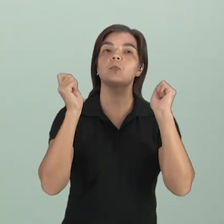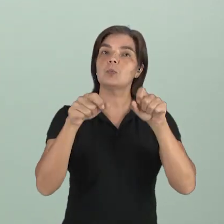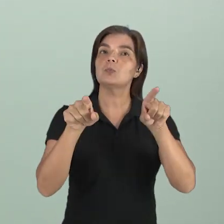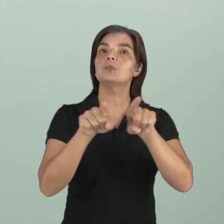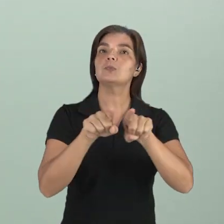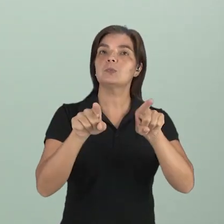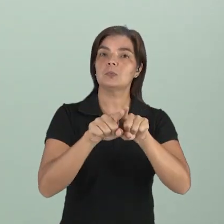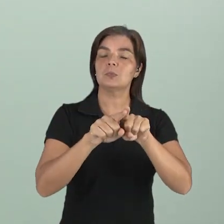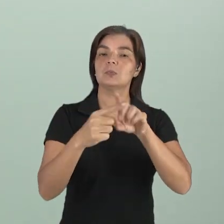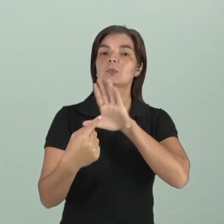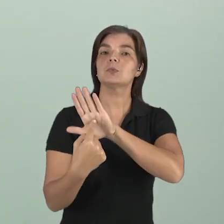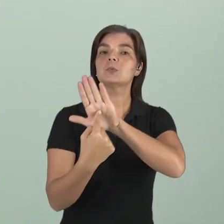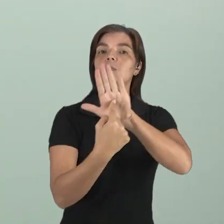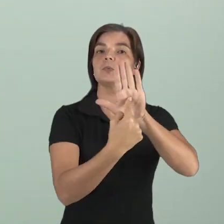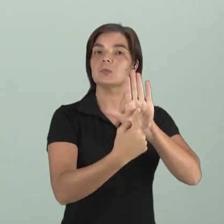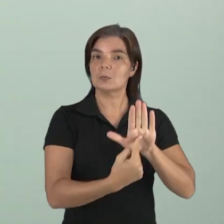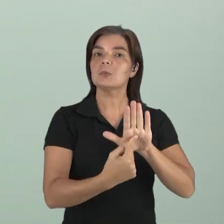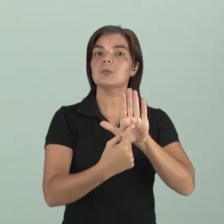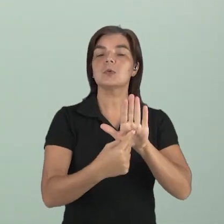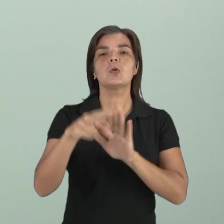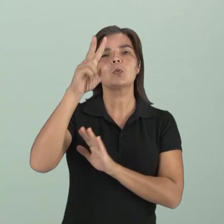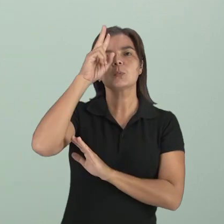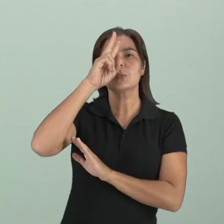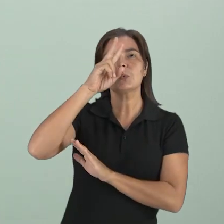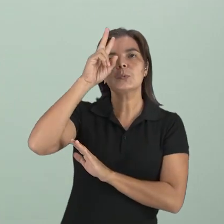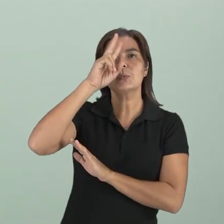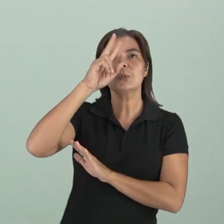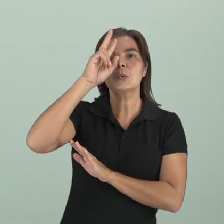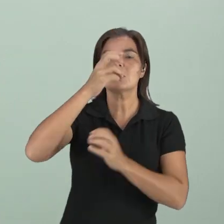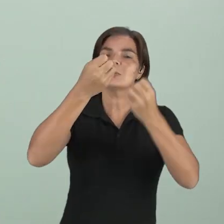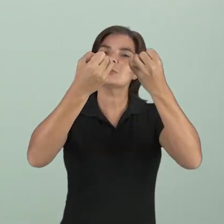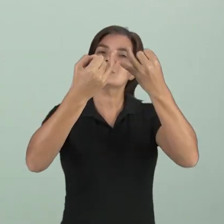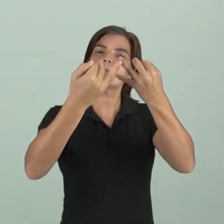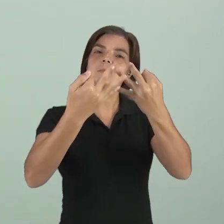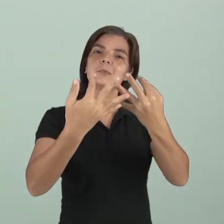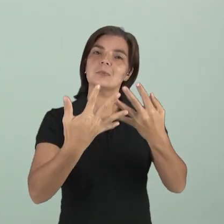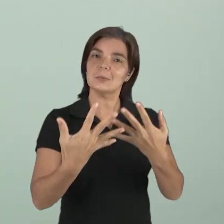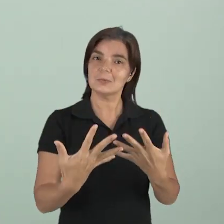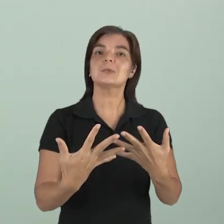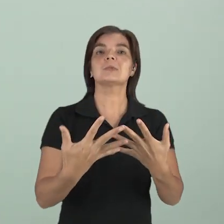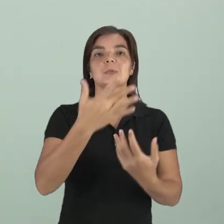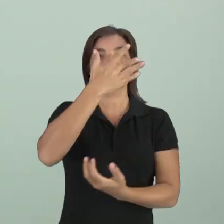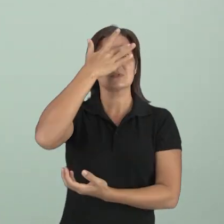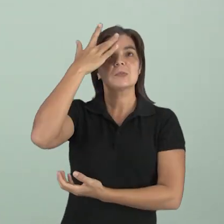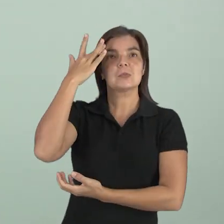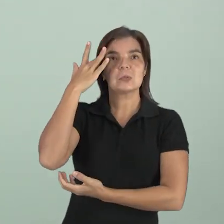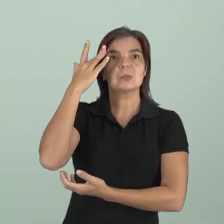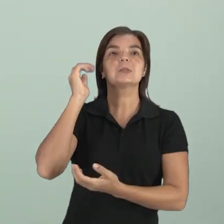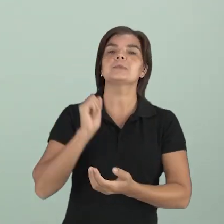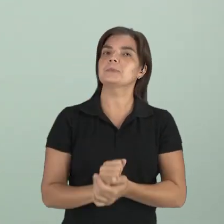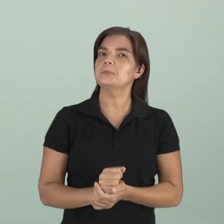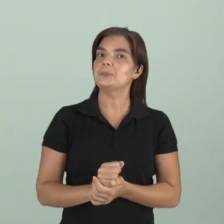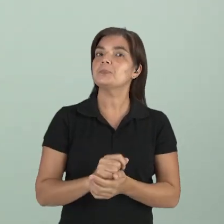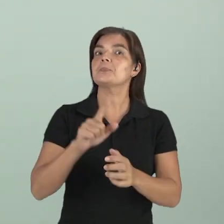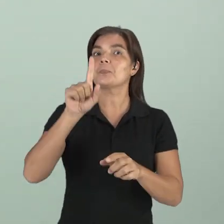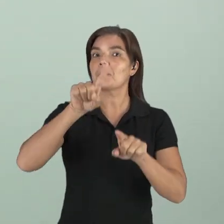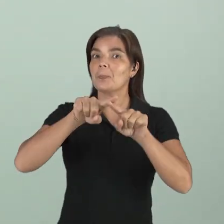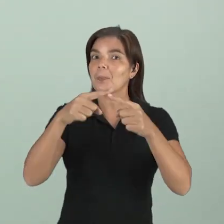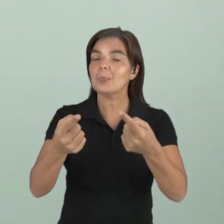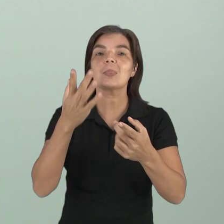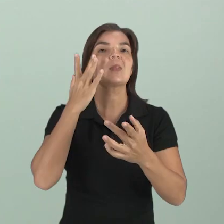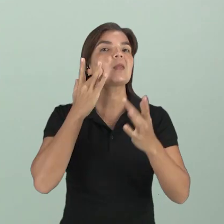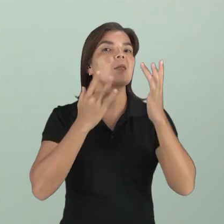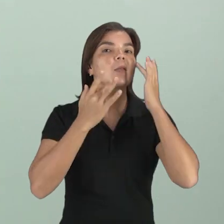pode ser uma representação de uma história, contar uma história para as pessoas, mas